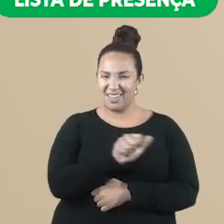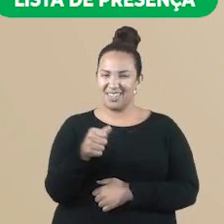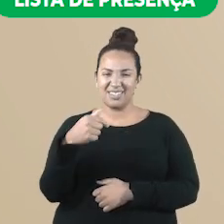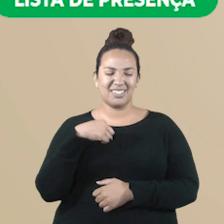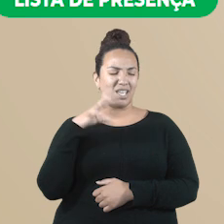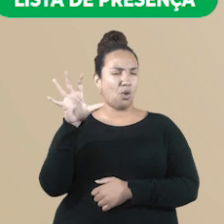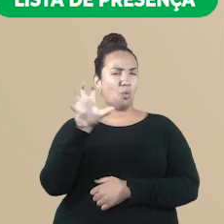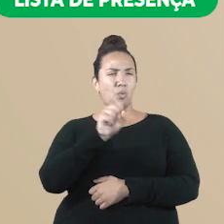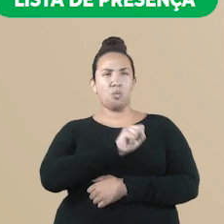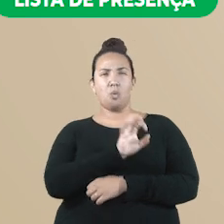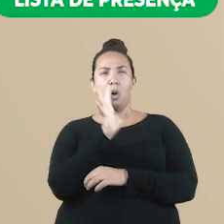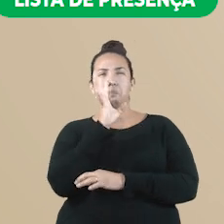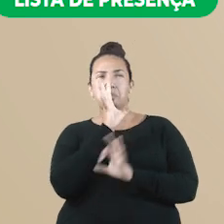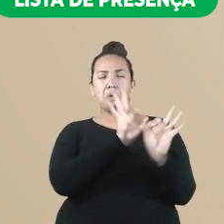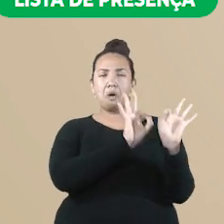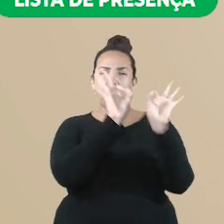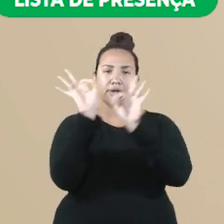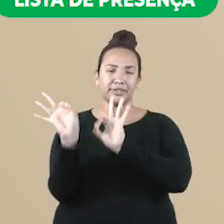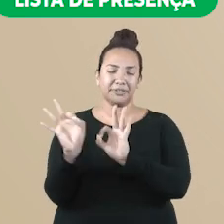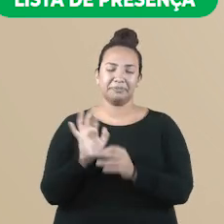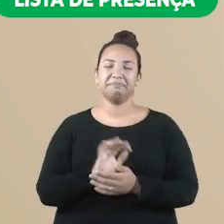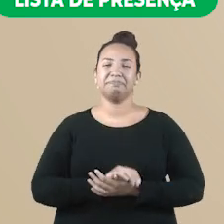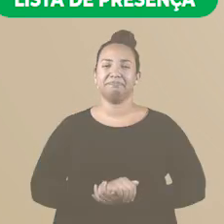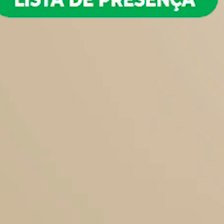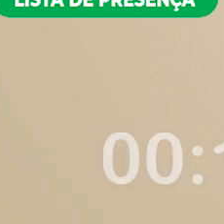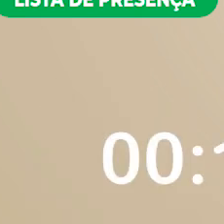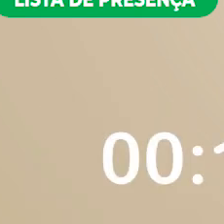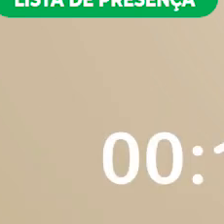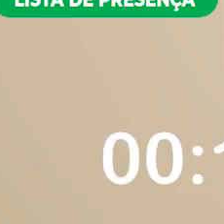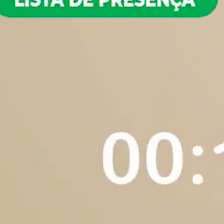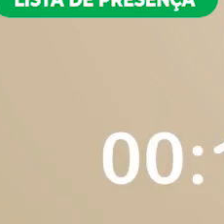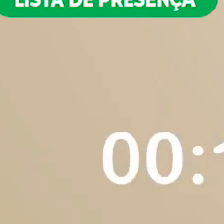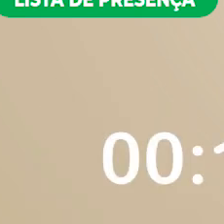Futebol é massa. Adoro assistir aos jogos.